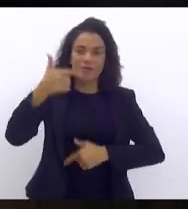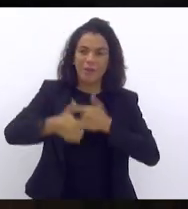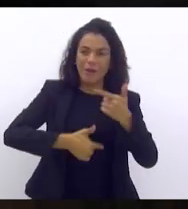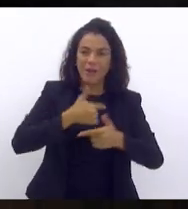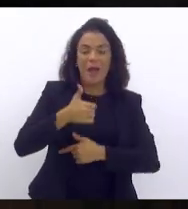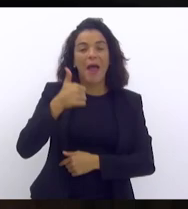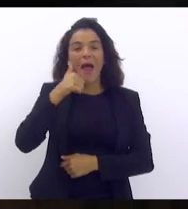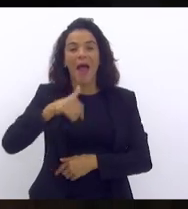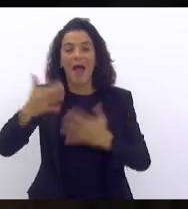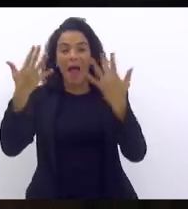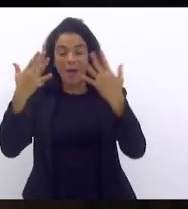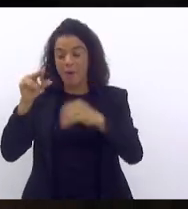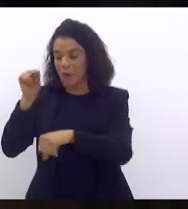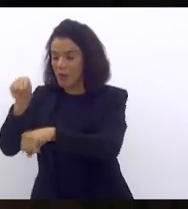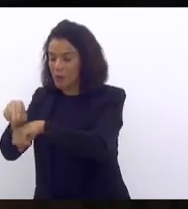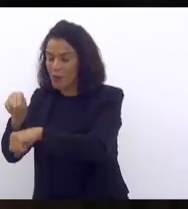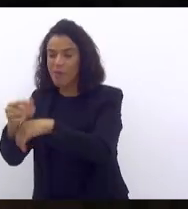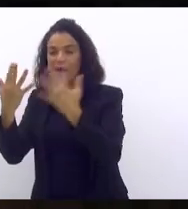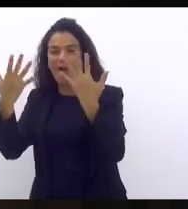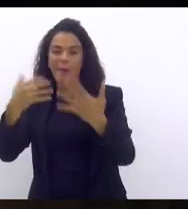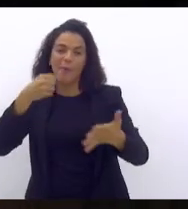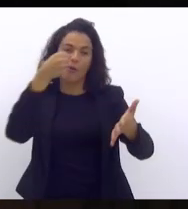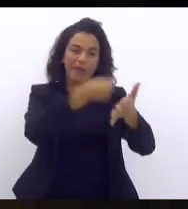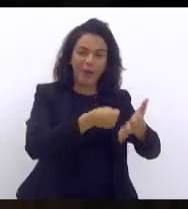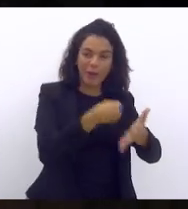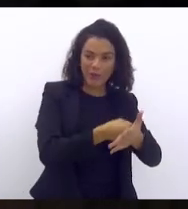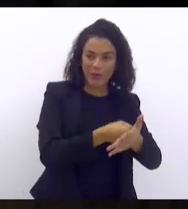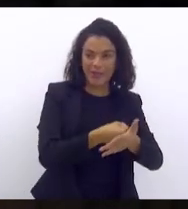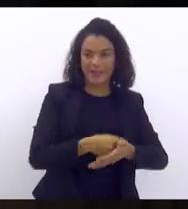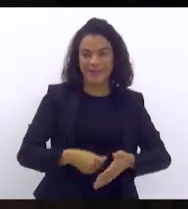é também a mão que luta. Gente, obrigada.